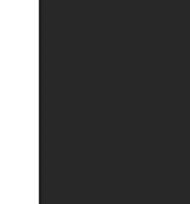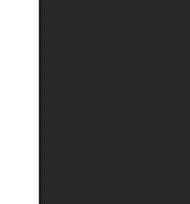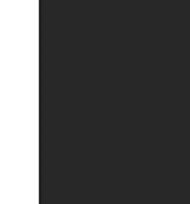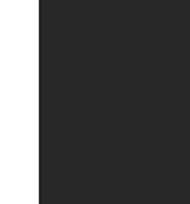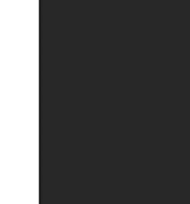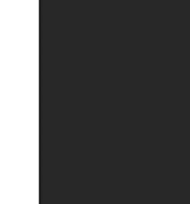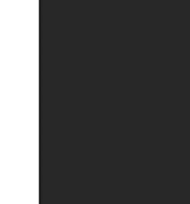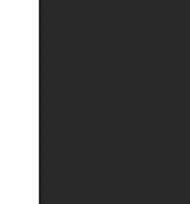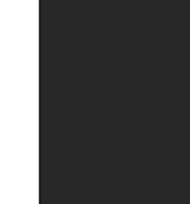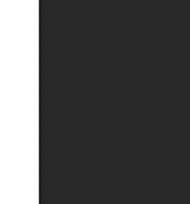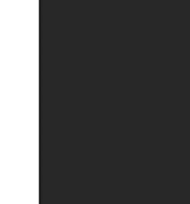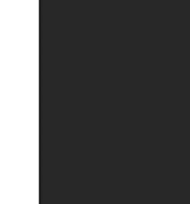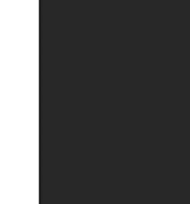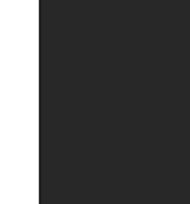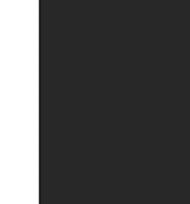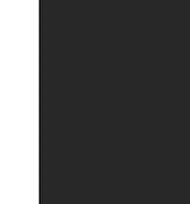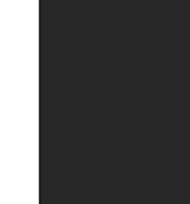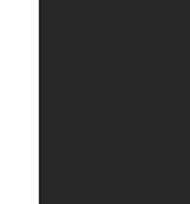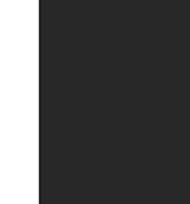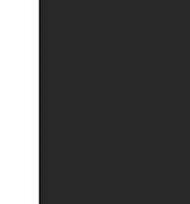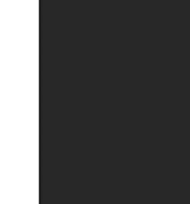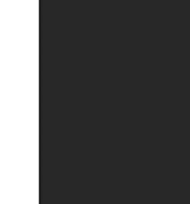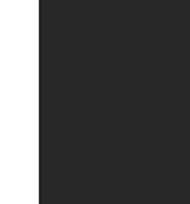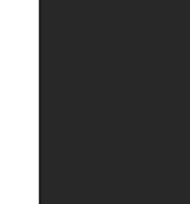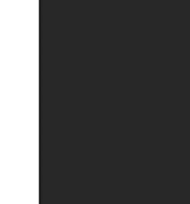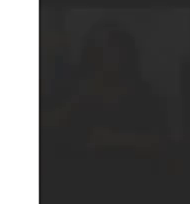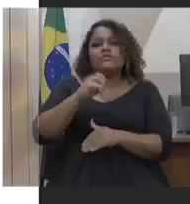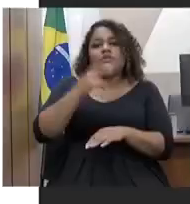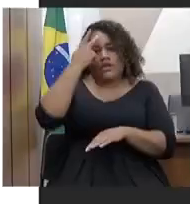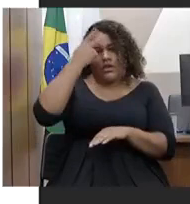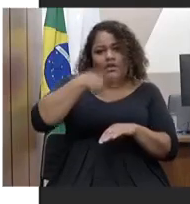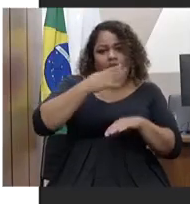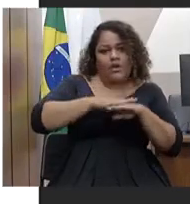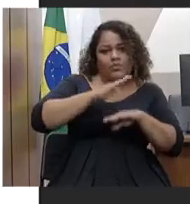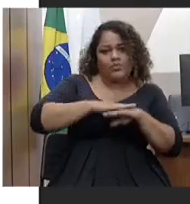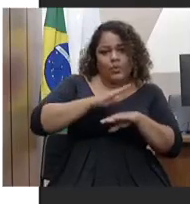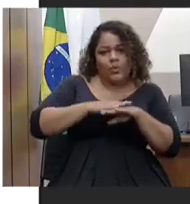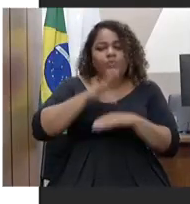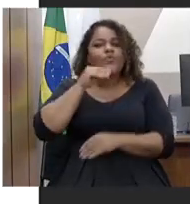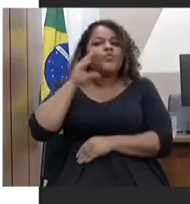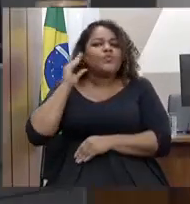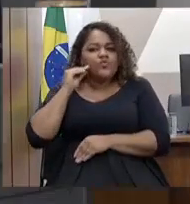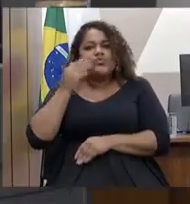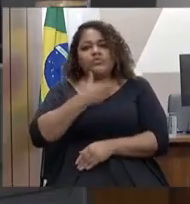idade celetista servidores públicos autônomos etc